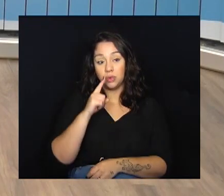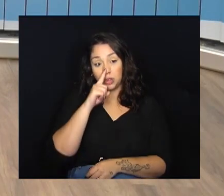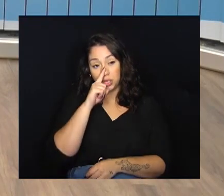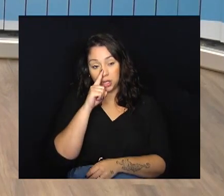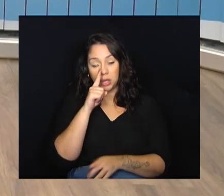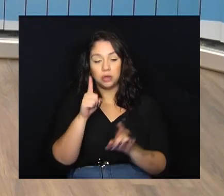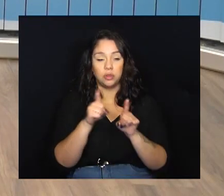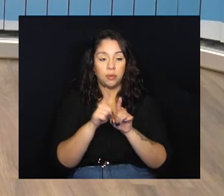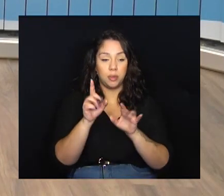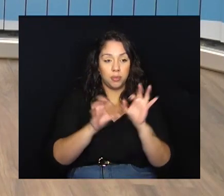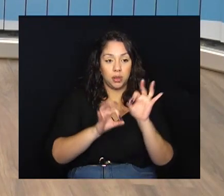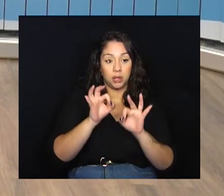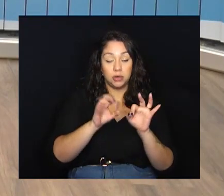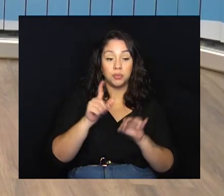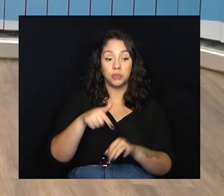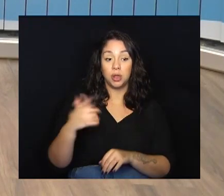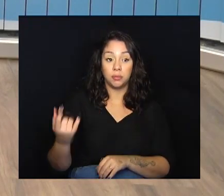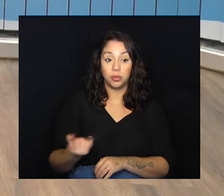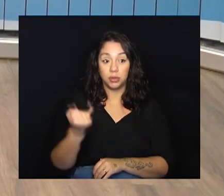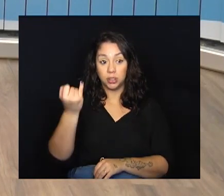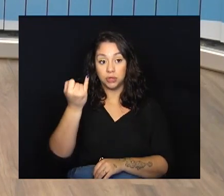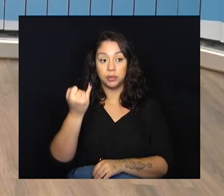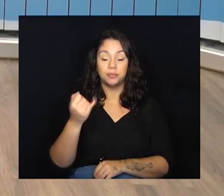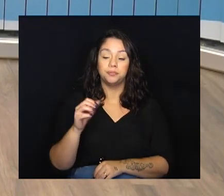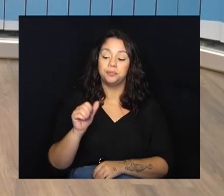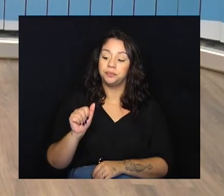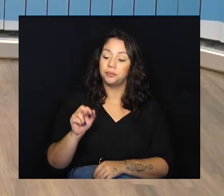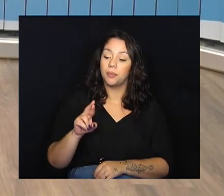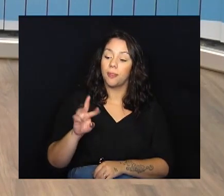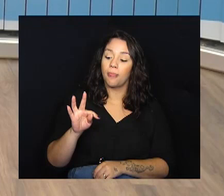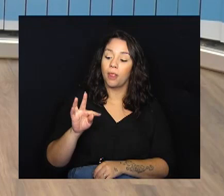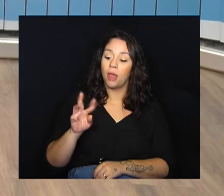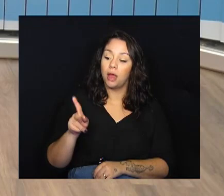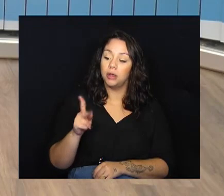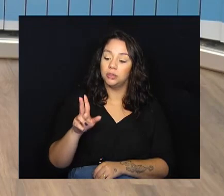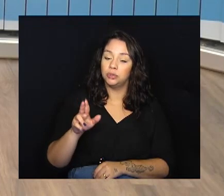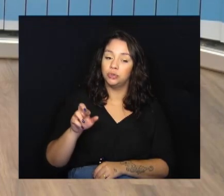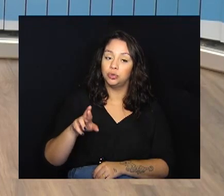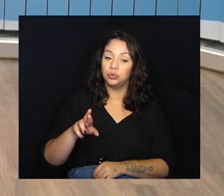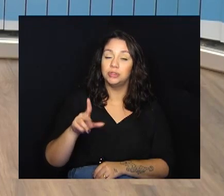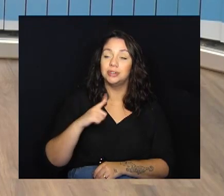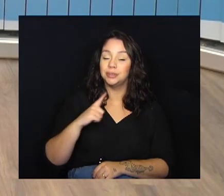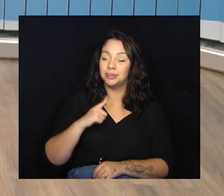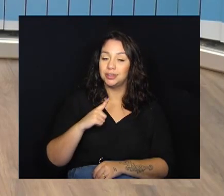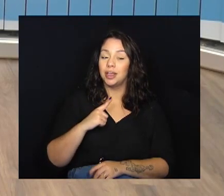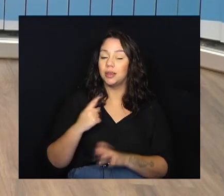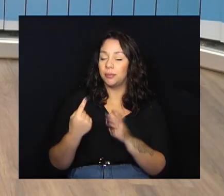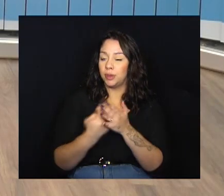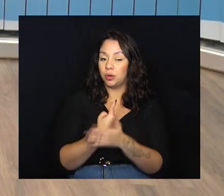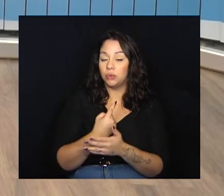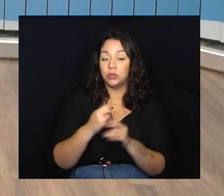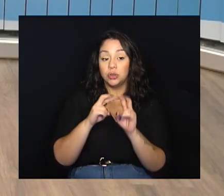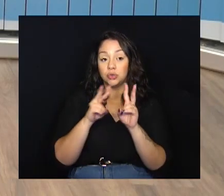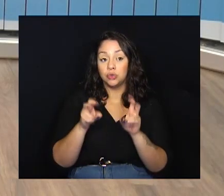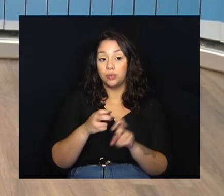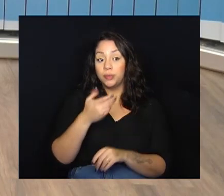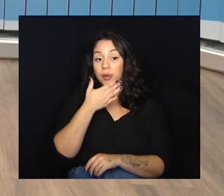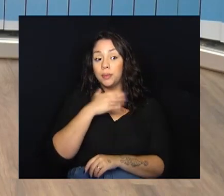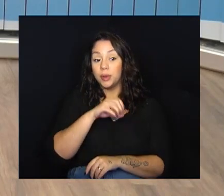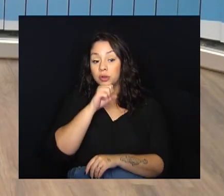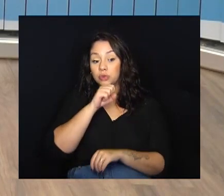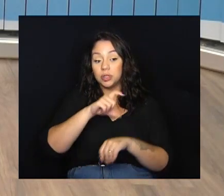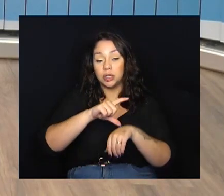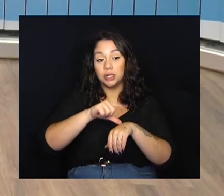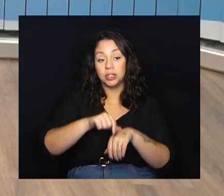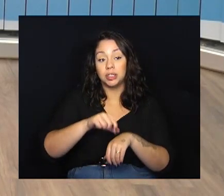de planejamento que é muito importante e Arthur a gente tem uma pergunta aqui que tá no nosso GC que fala sobre paternidade tardia